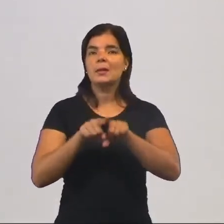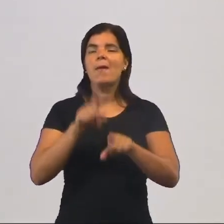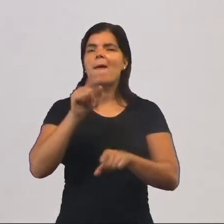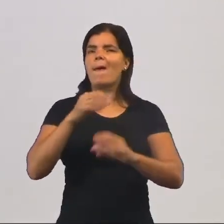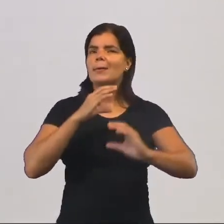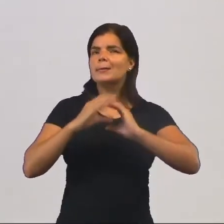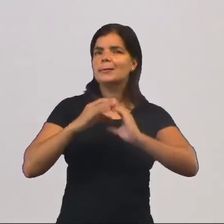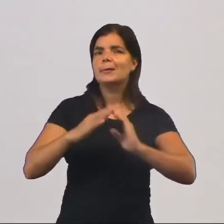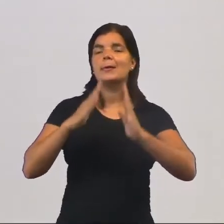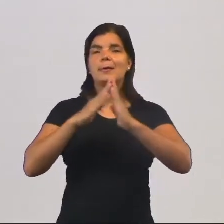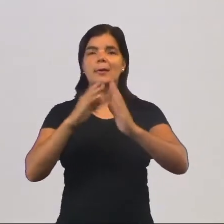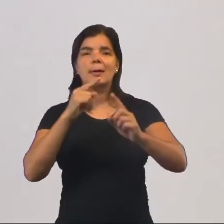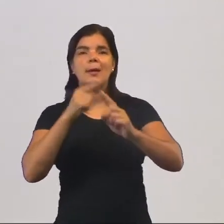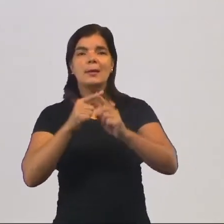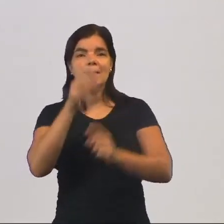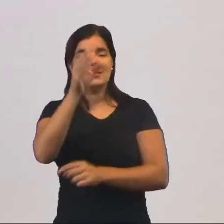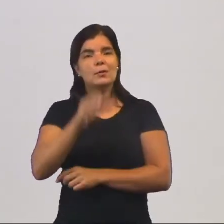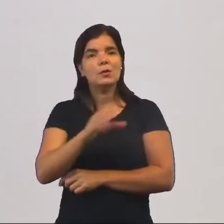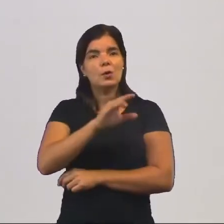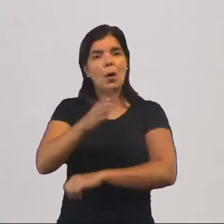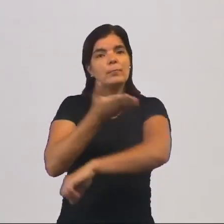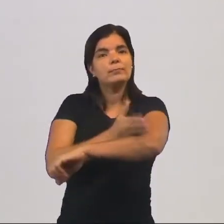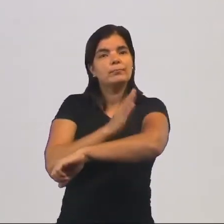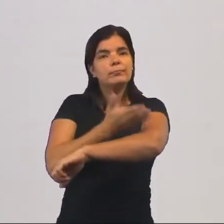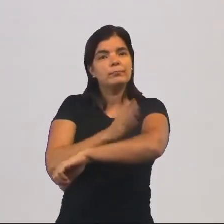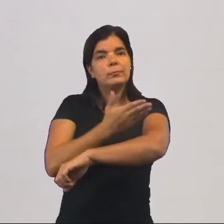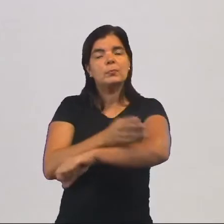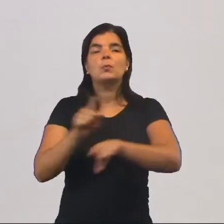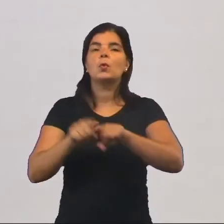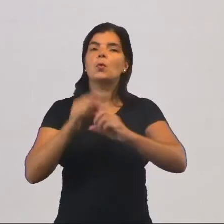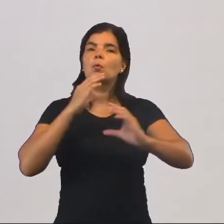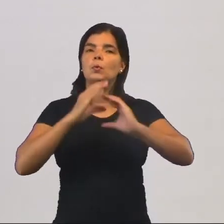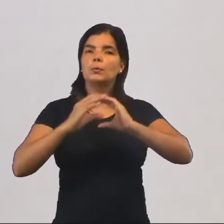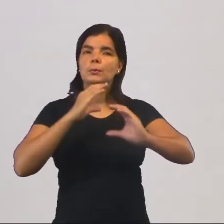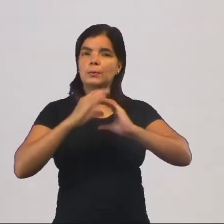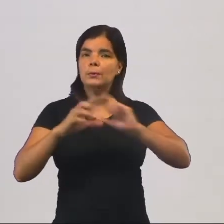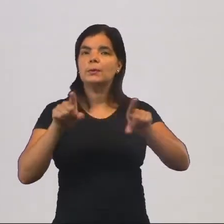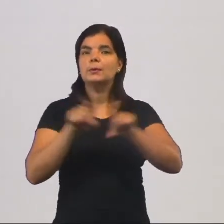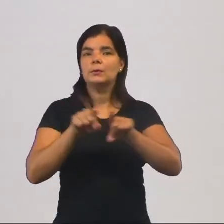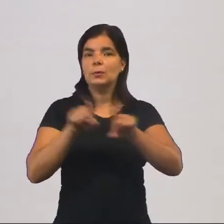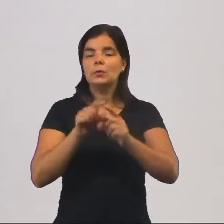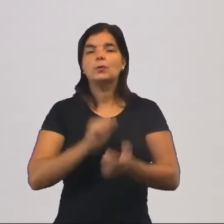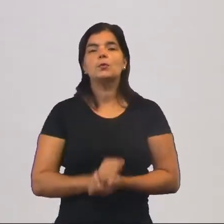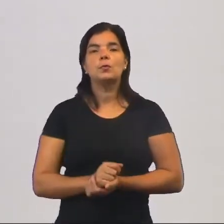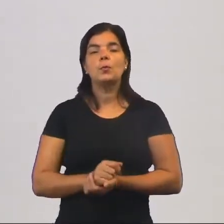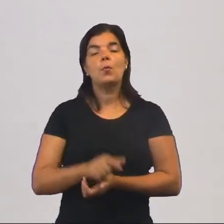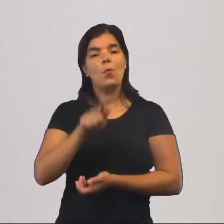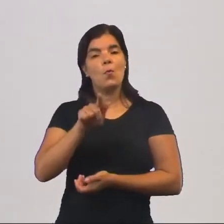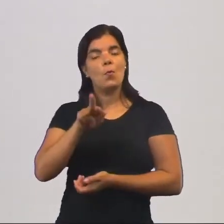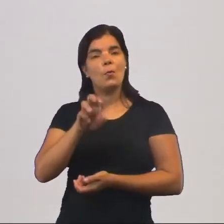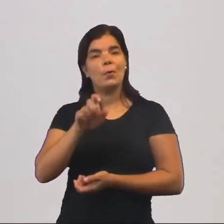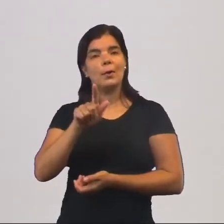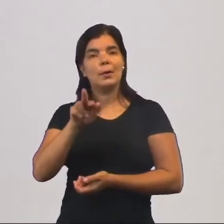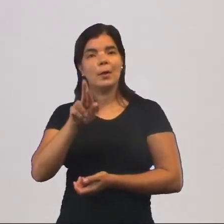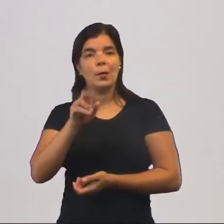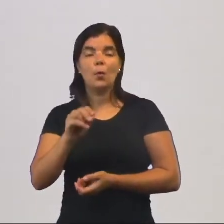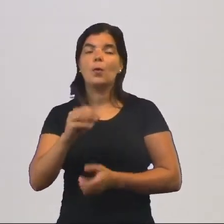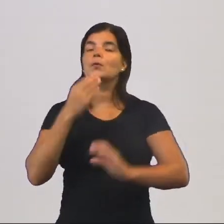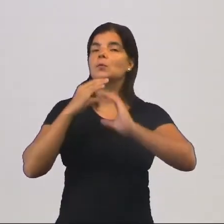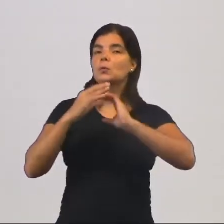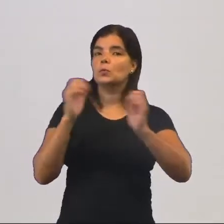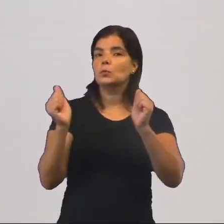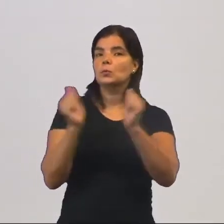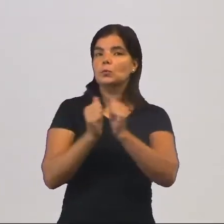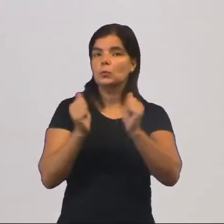era a música que a Igreja Católica praticava, que era o canto gregoriano, que várias pessoas cantavam em uníssono,